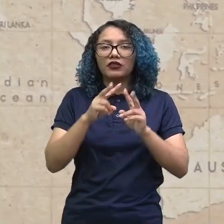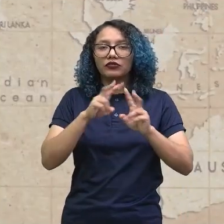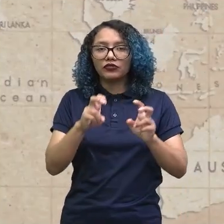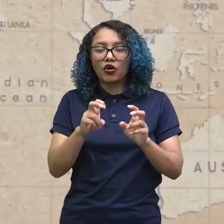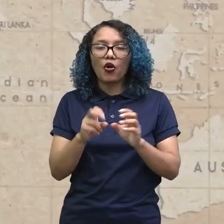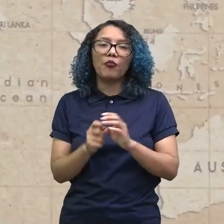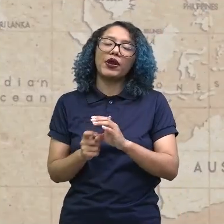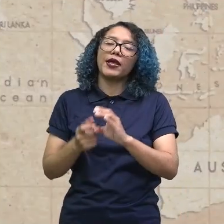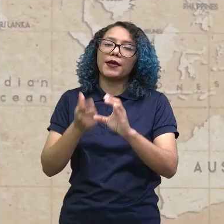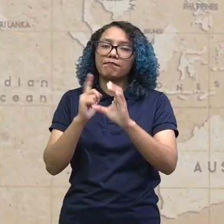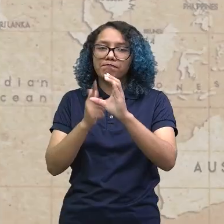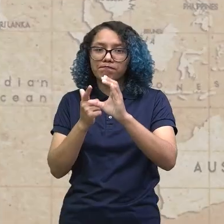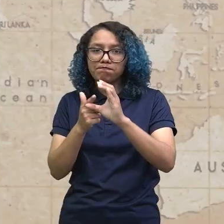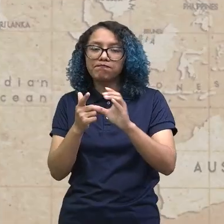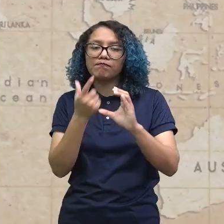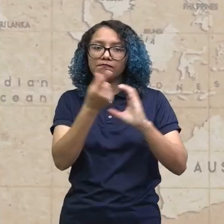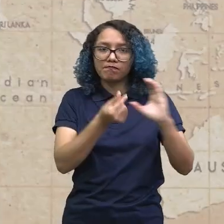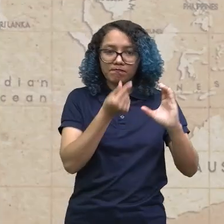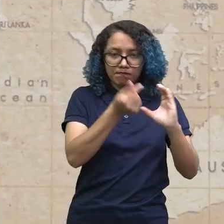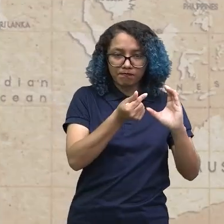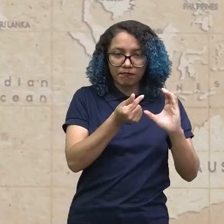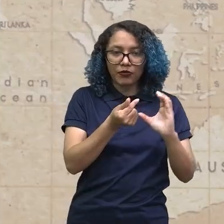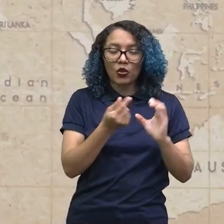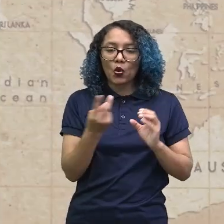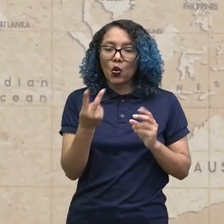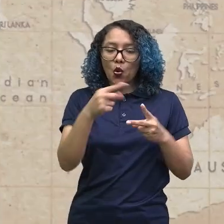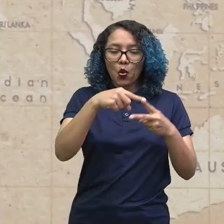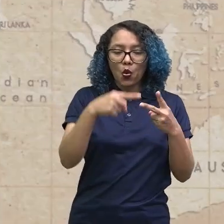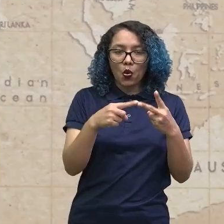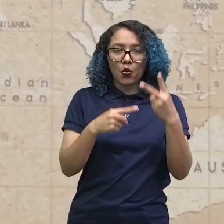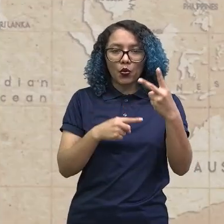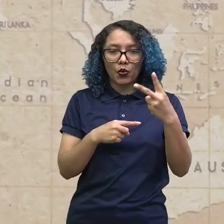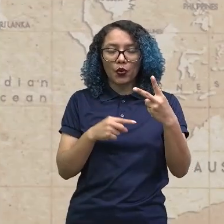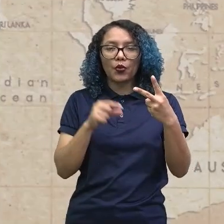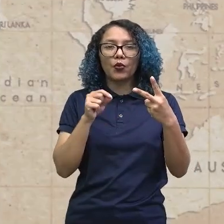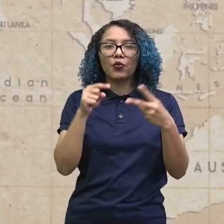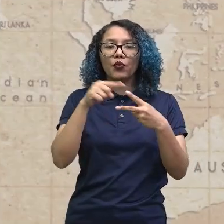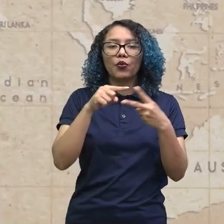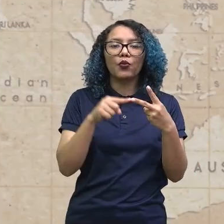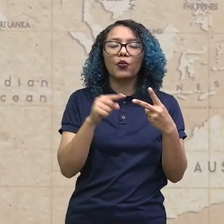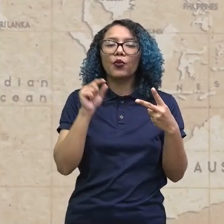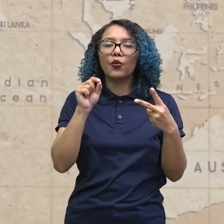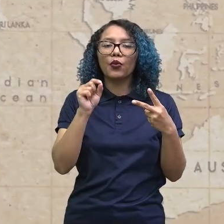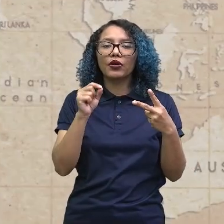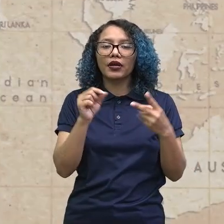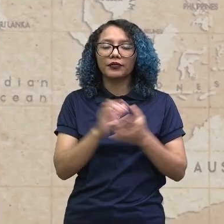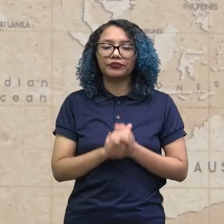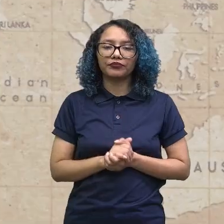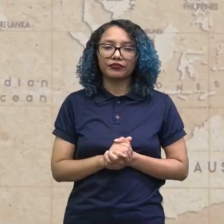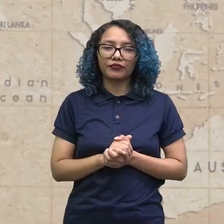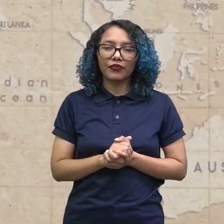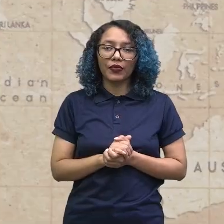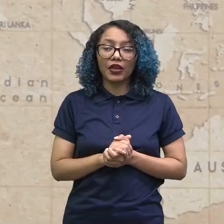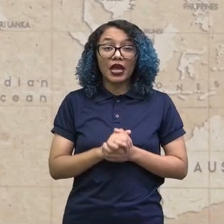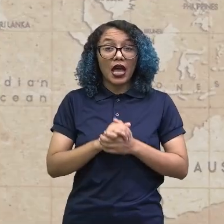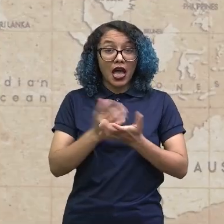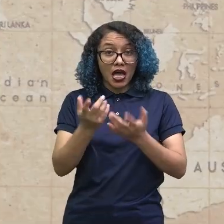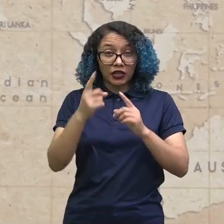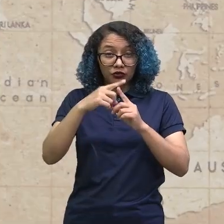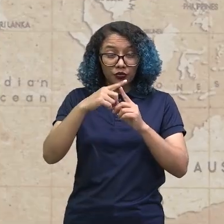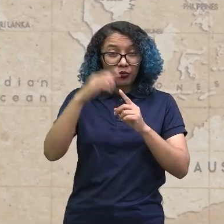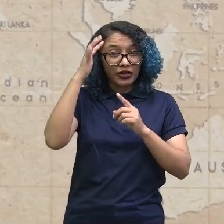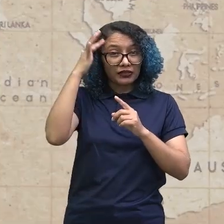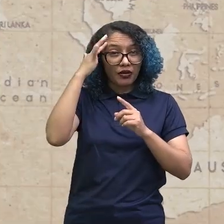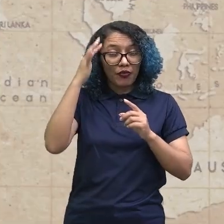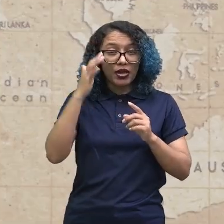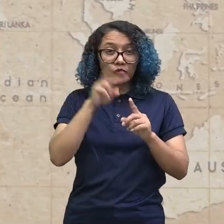e capitalismo, né? Então as duas, tanto uma como a outra, são formas de pensamentos econômicos. Claro